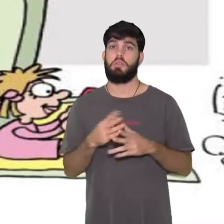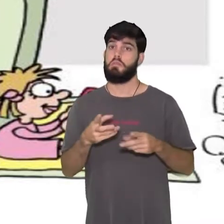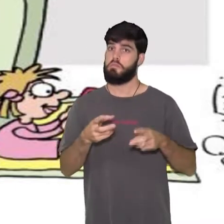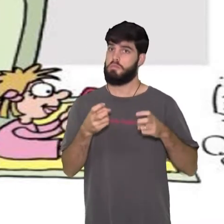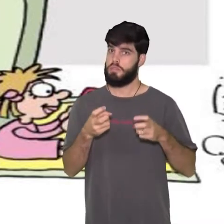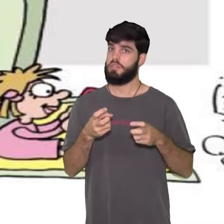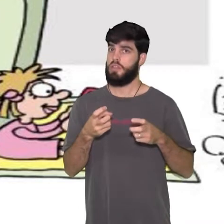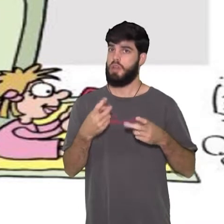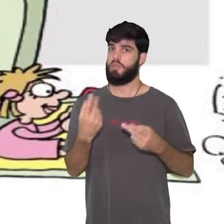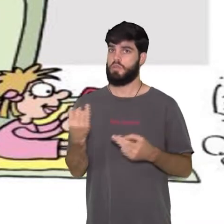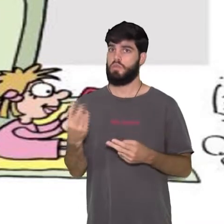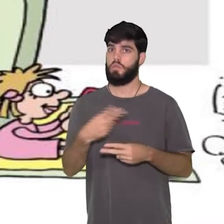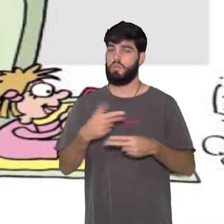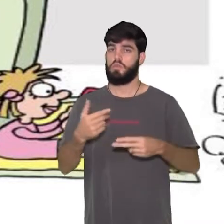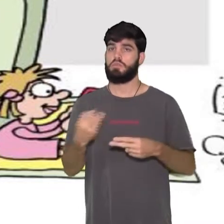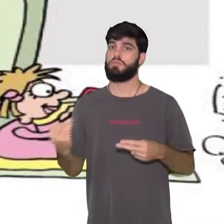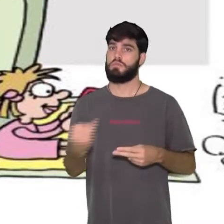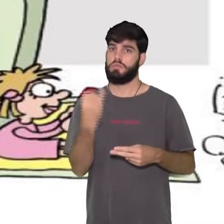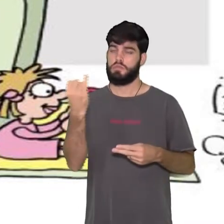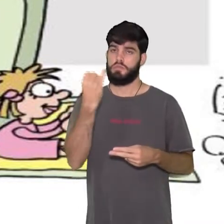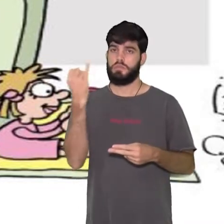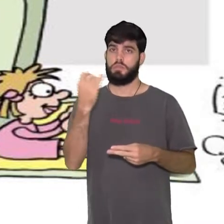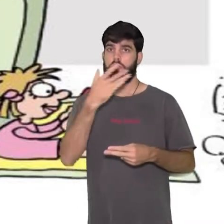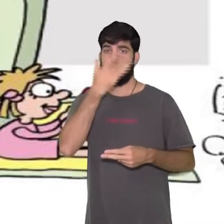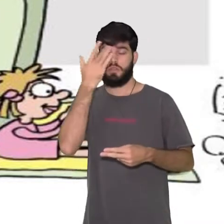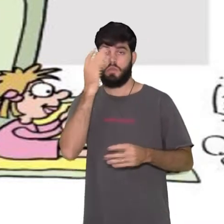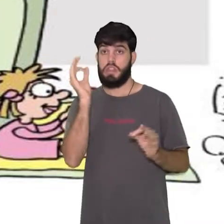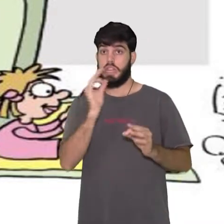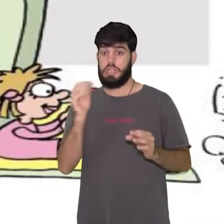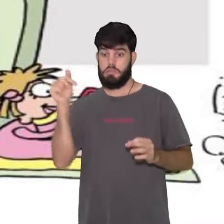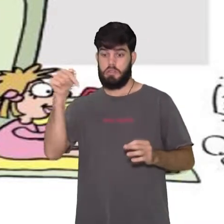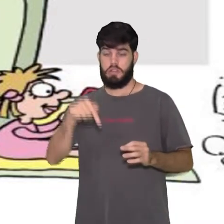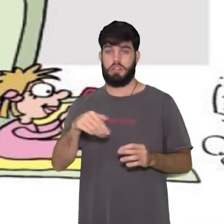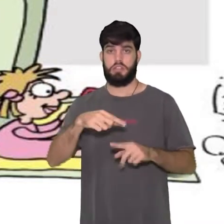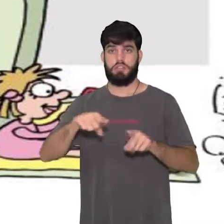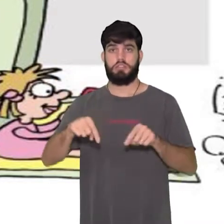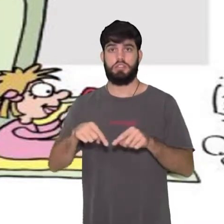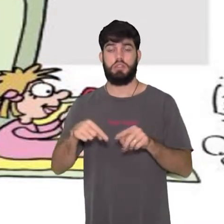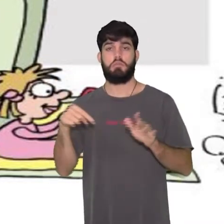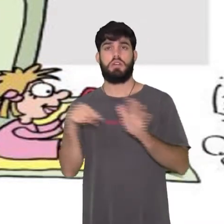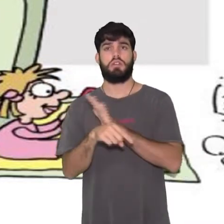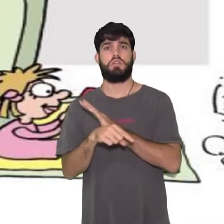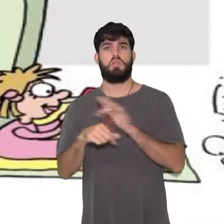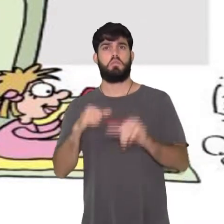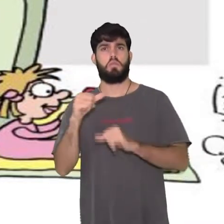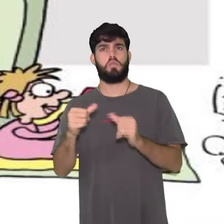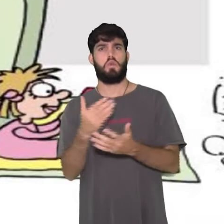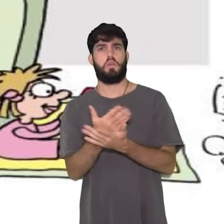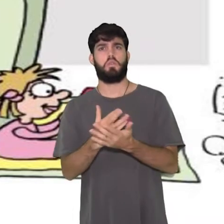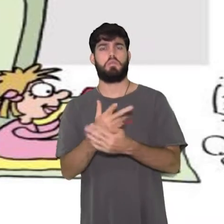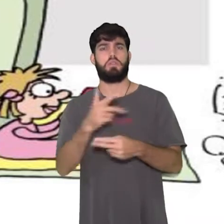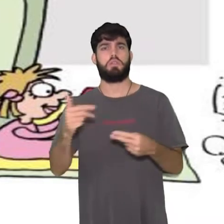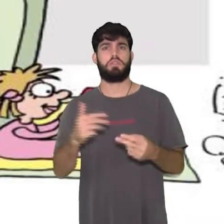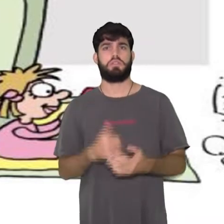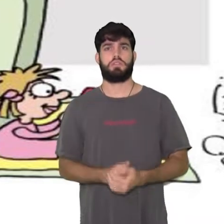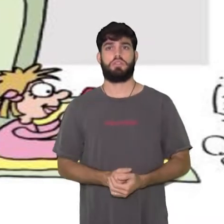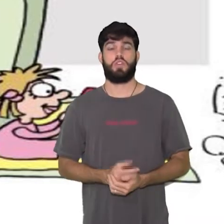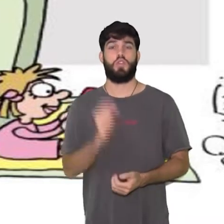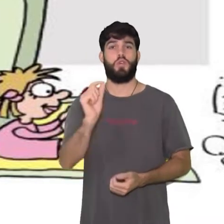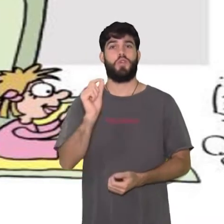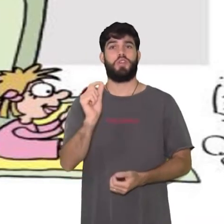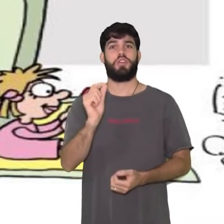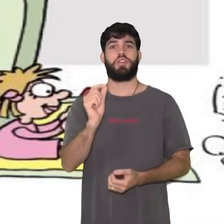vai ser um elemento-chave. Alguém que não está aqui na sala, não está nesse espaço, pergunta, mudou alguma coisa? E o que